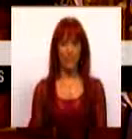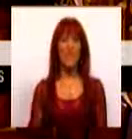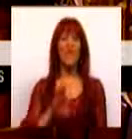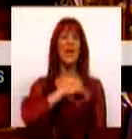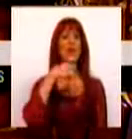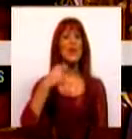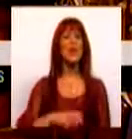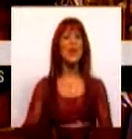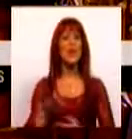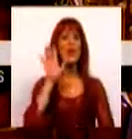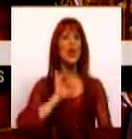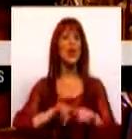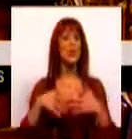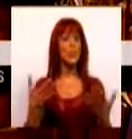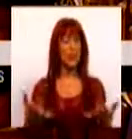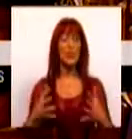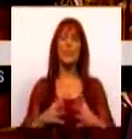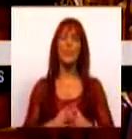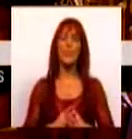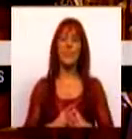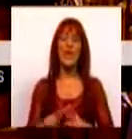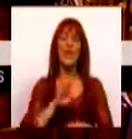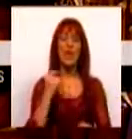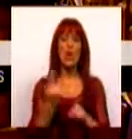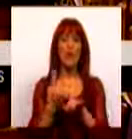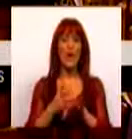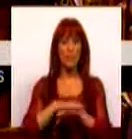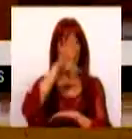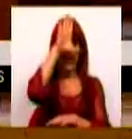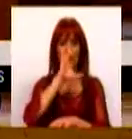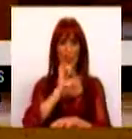Senhor Presidente, senhoras e senhores deputados, senhores membros do Governo,